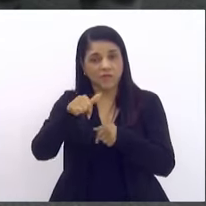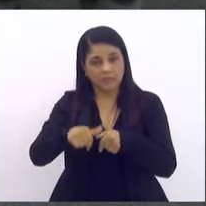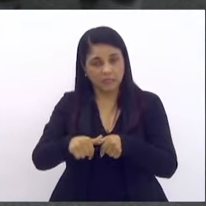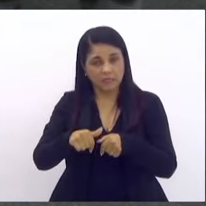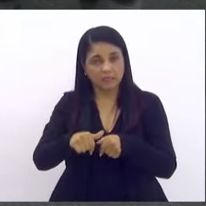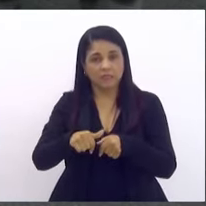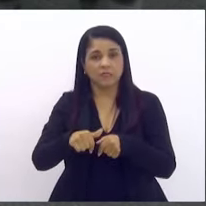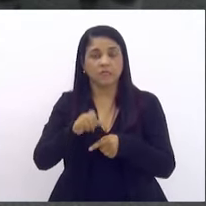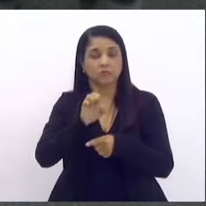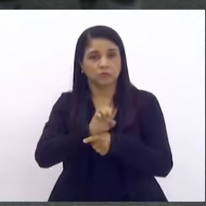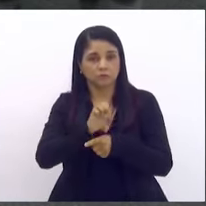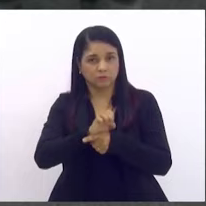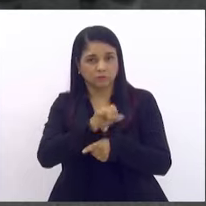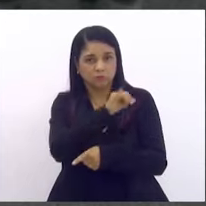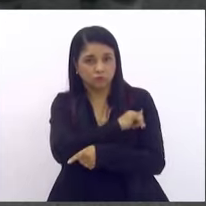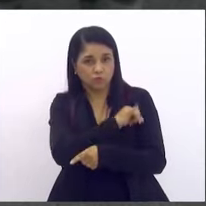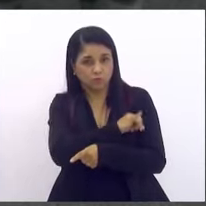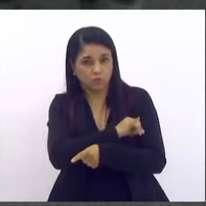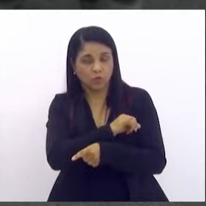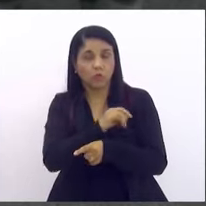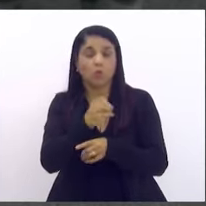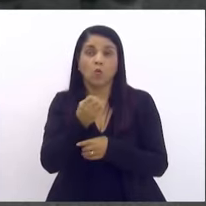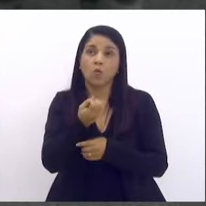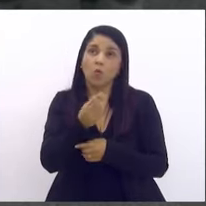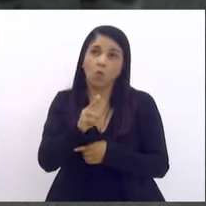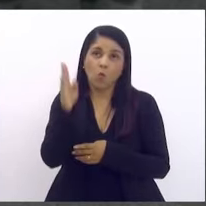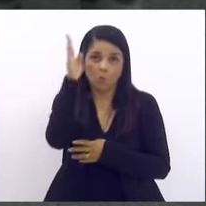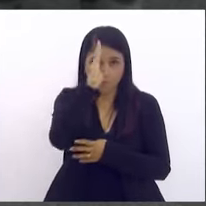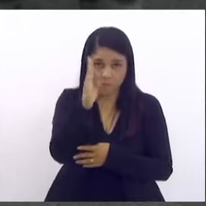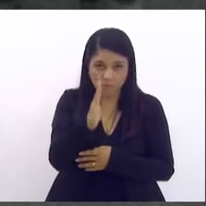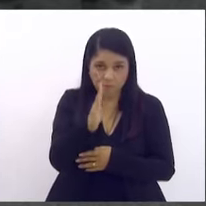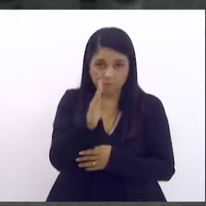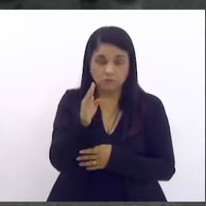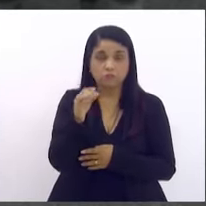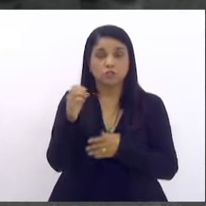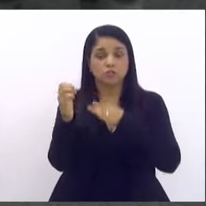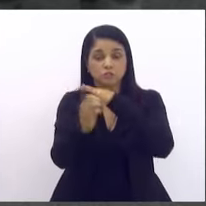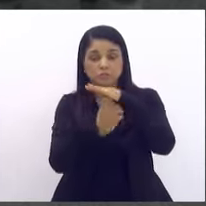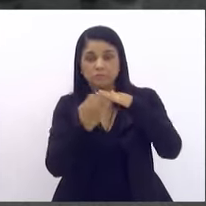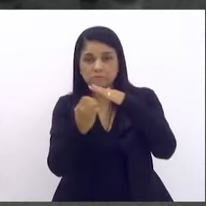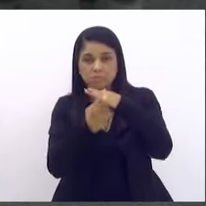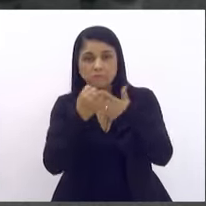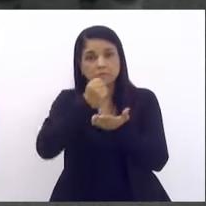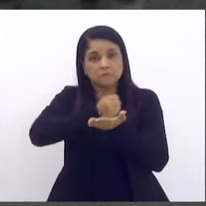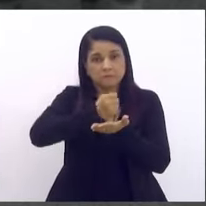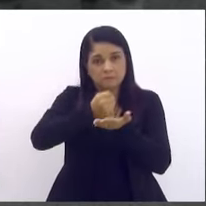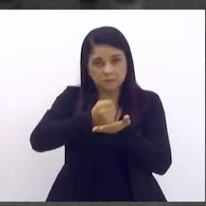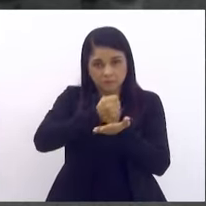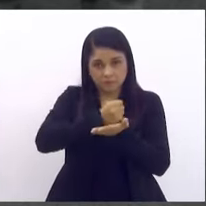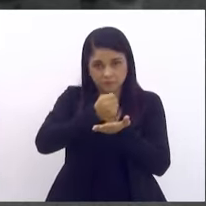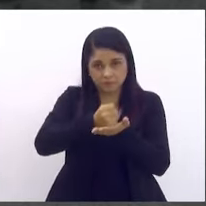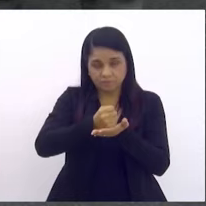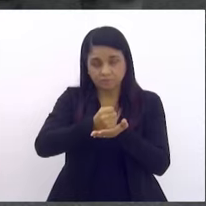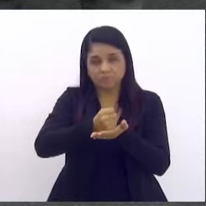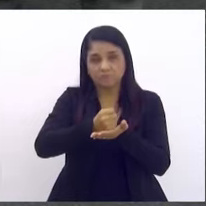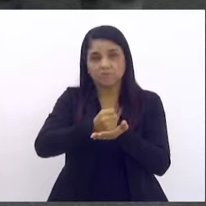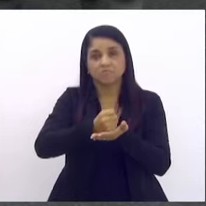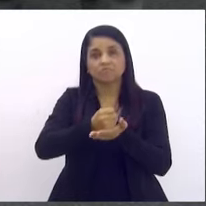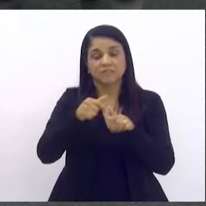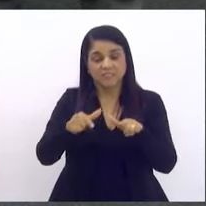âmbito do Estado do Rio de Janeiro ou do Brasil é de empresas que contratem aquelas e aqueles que t